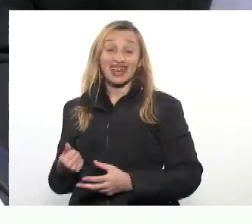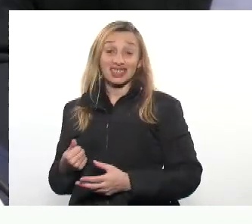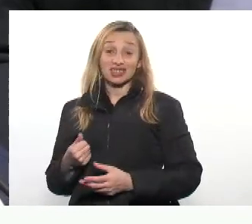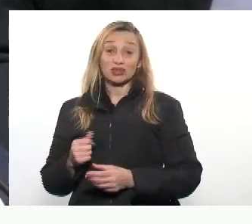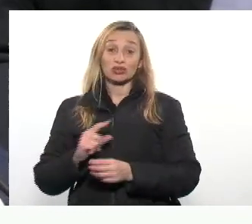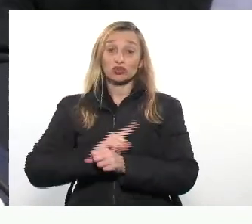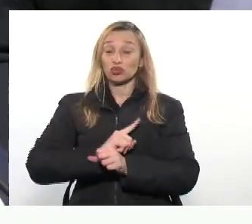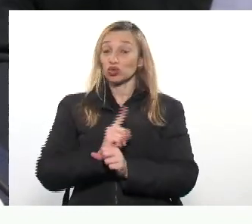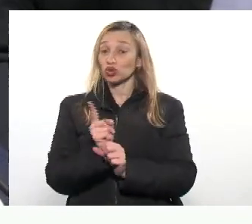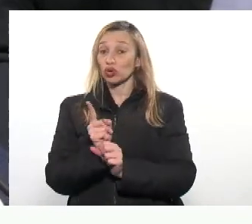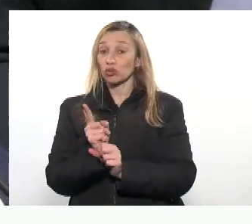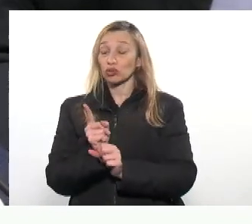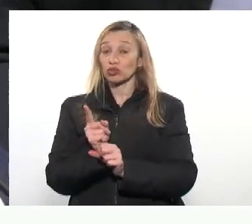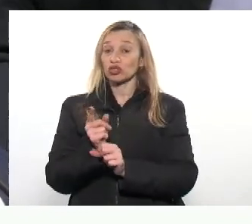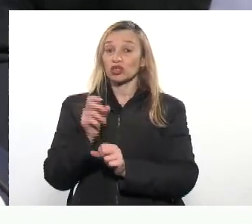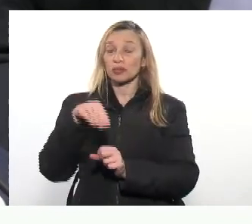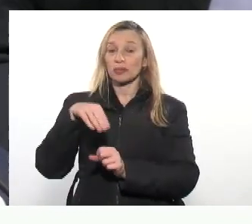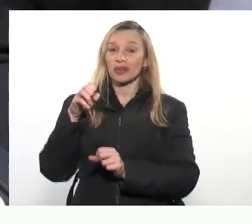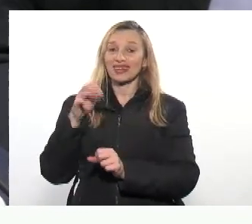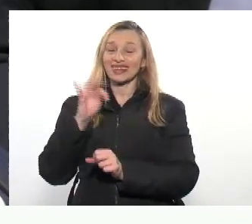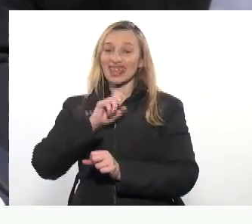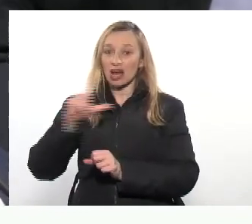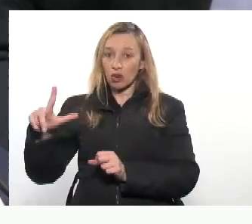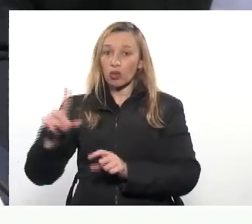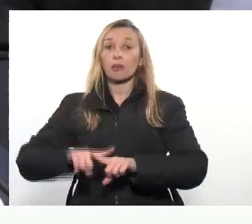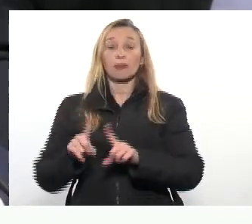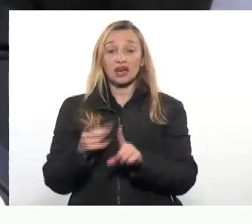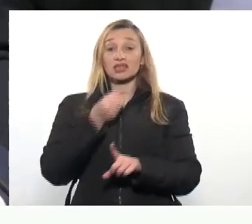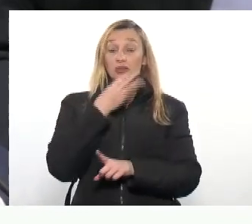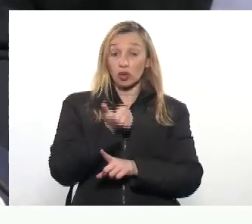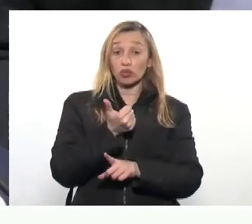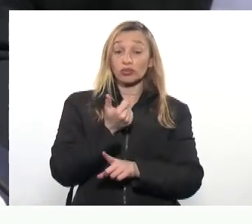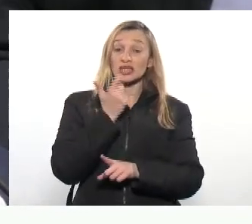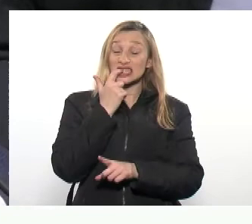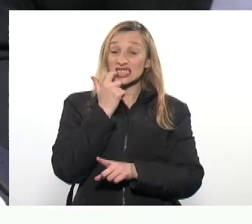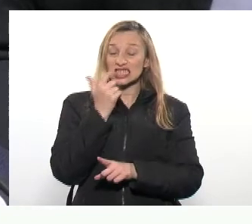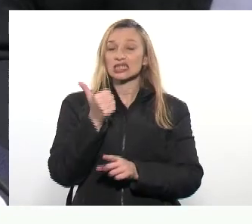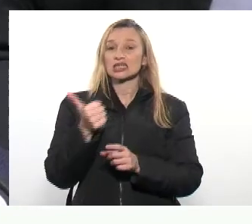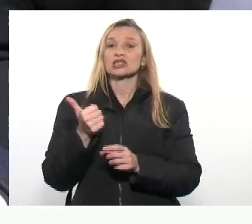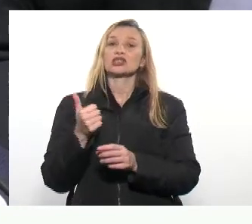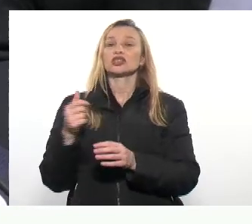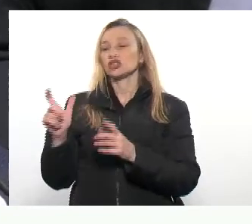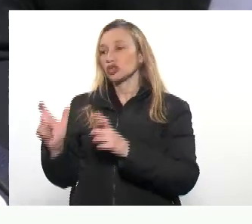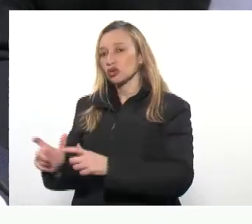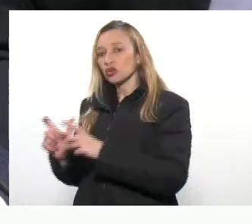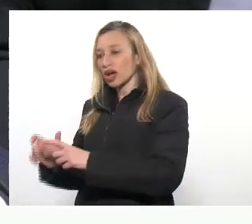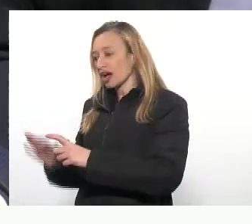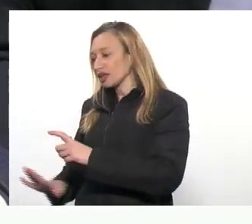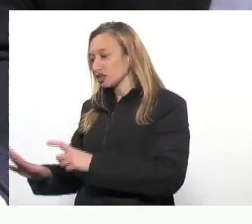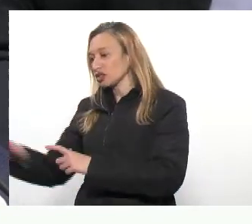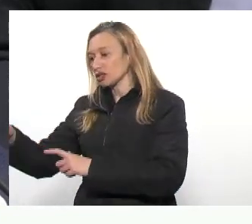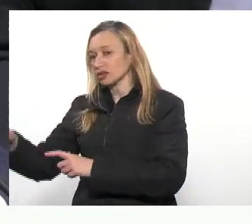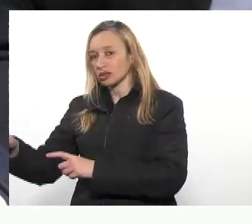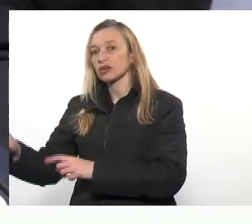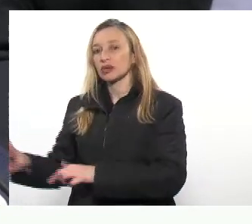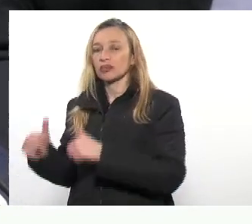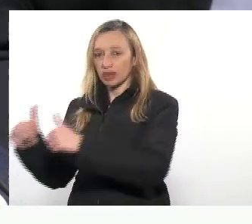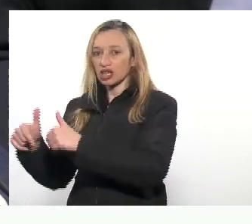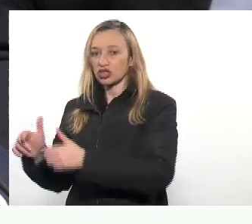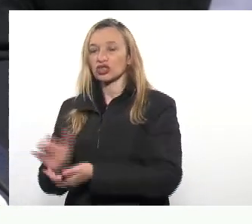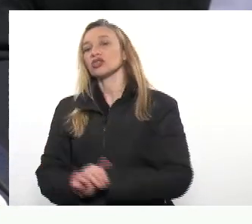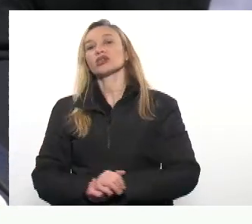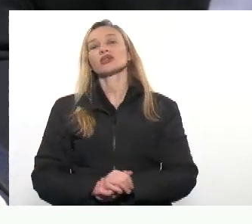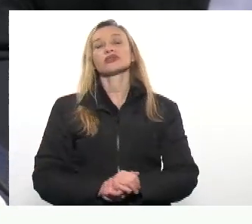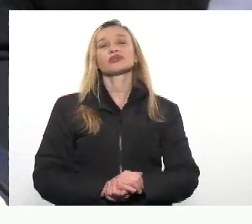hidrômetro de metal, mas ele se presta muito para esse tipo de comunidade, para esse tipo de área de